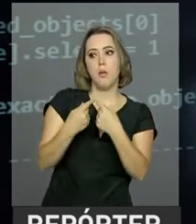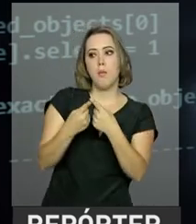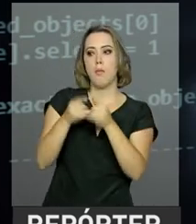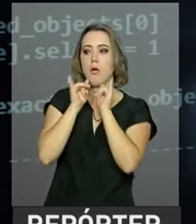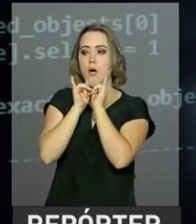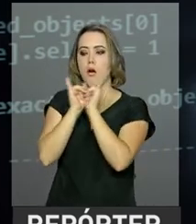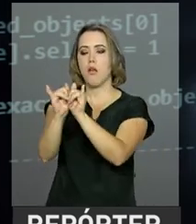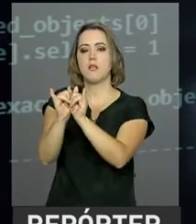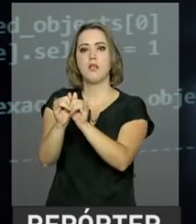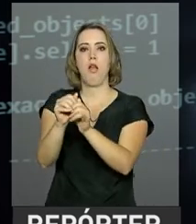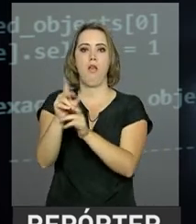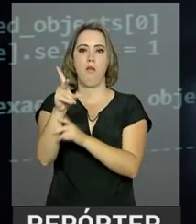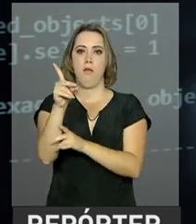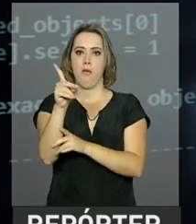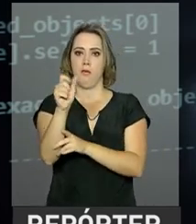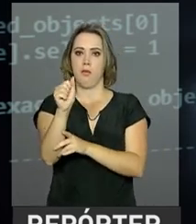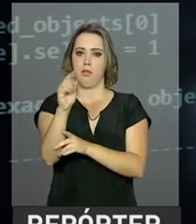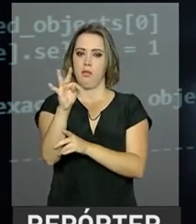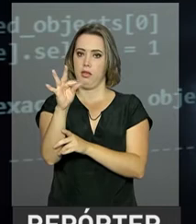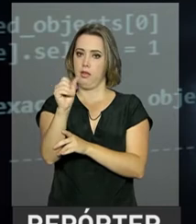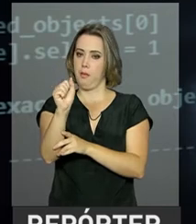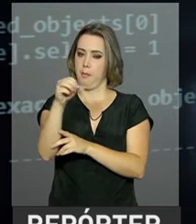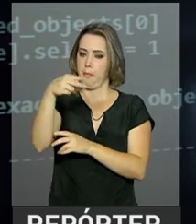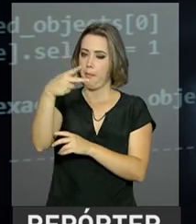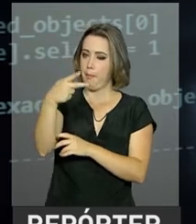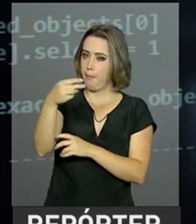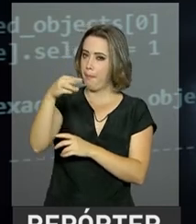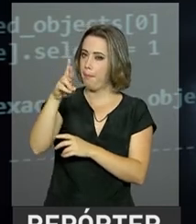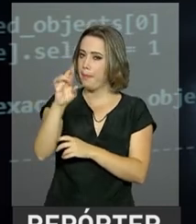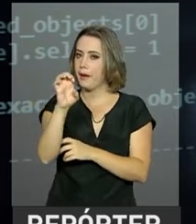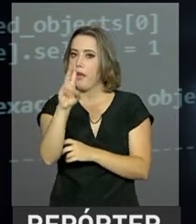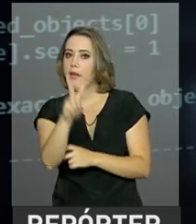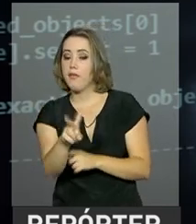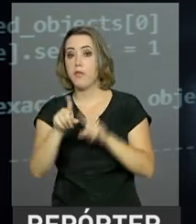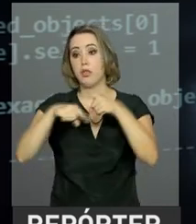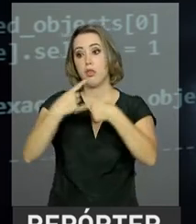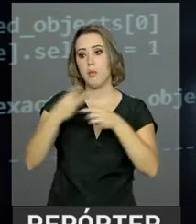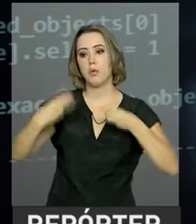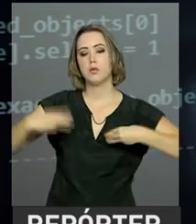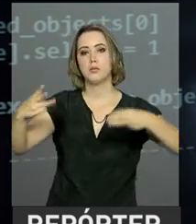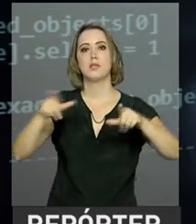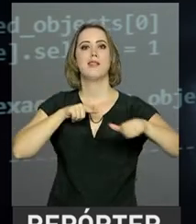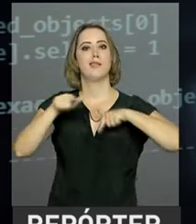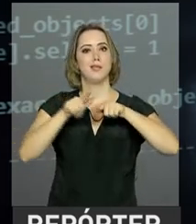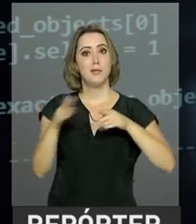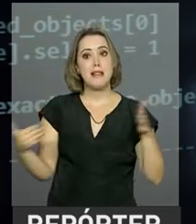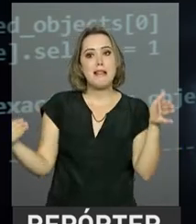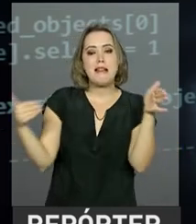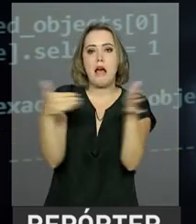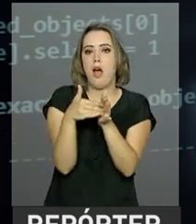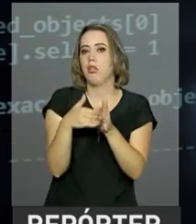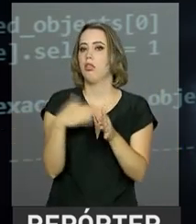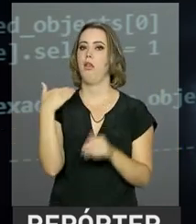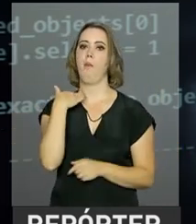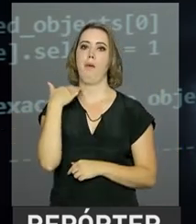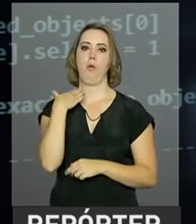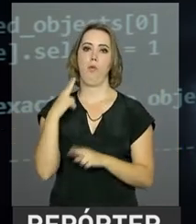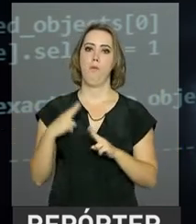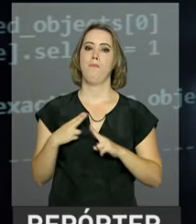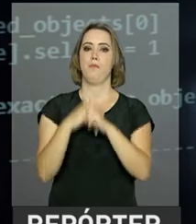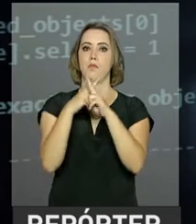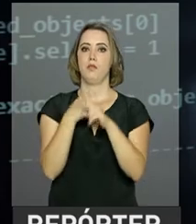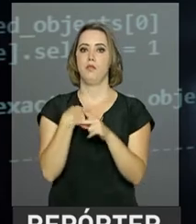pela DataPrev e pelo Ministério do Trabalho, até o pagamento do benefício pela Caixa. A base para o rastreamento é